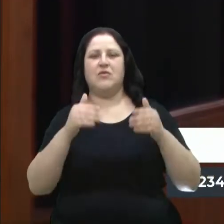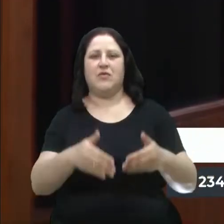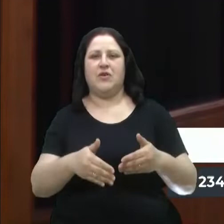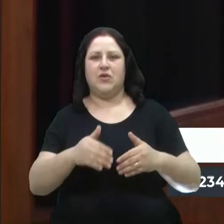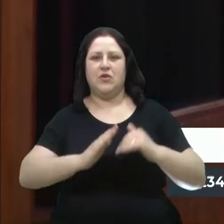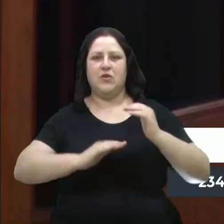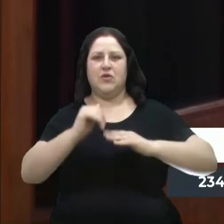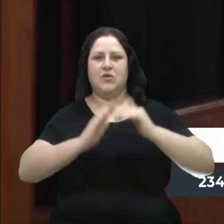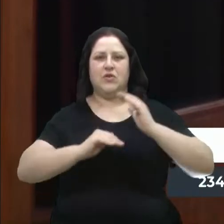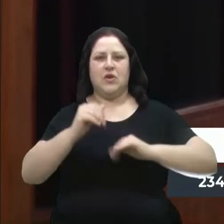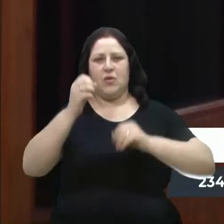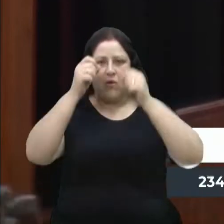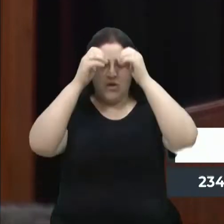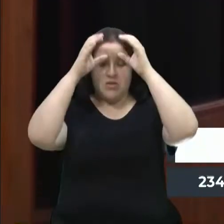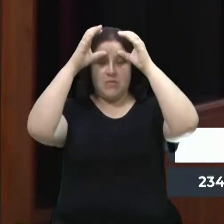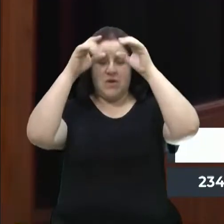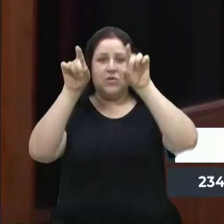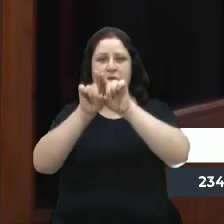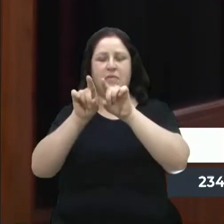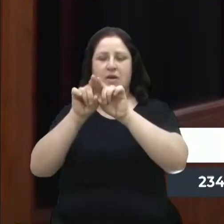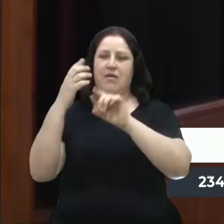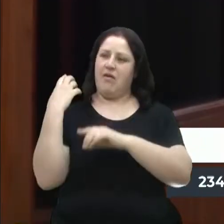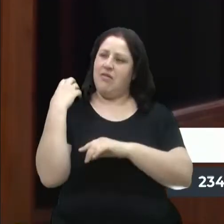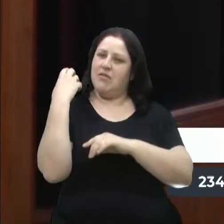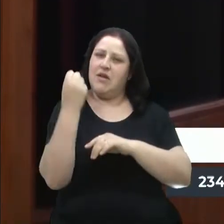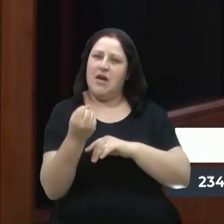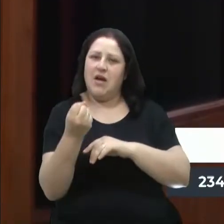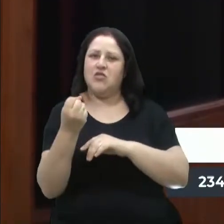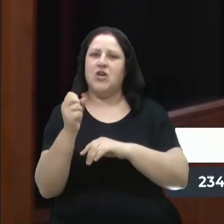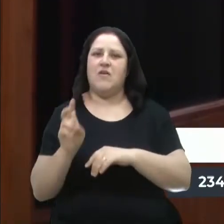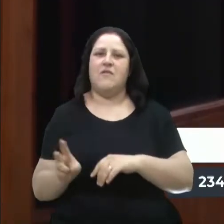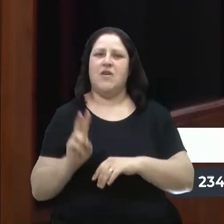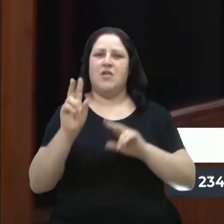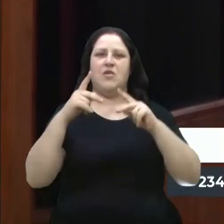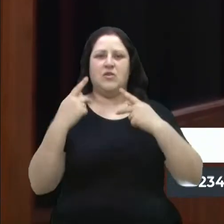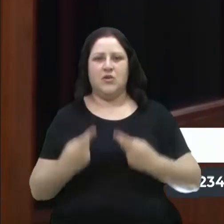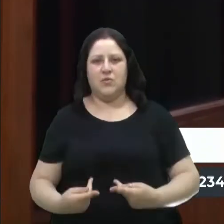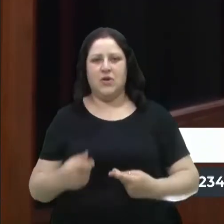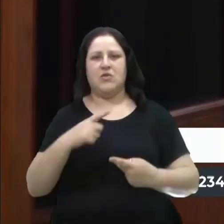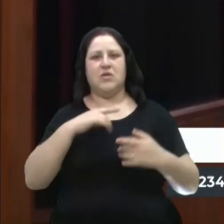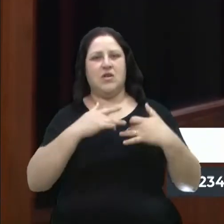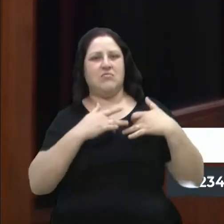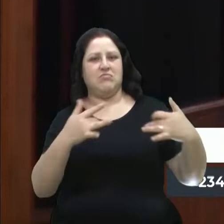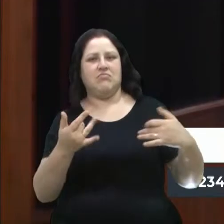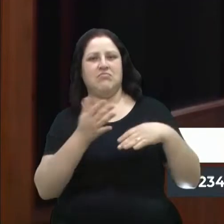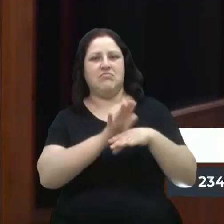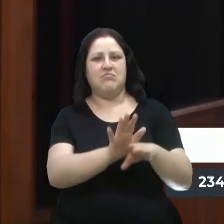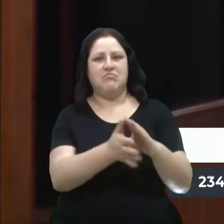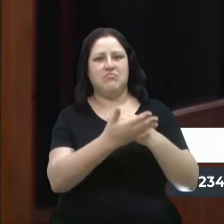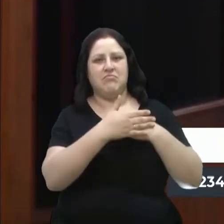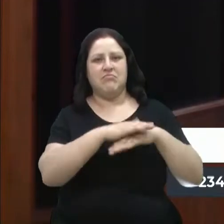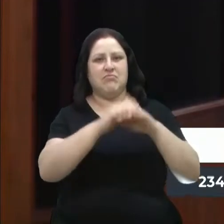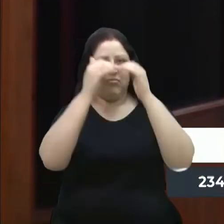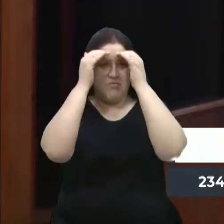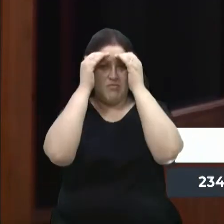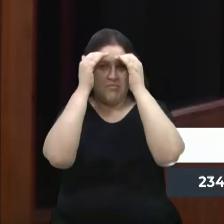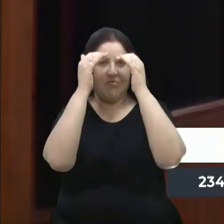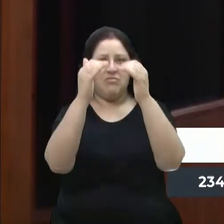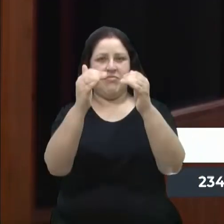resgate dos valores humanos onde haja solidariedade respeito compreensão